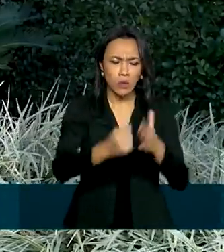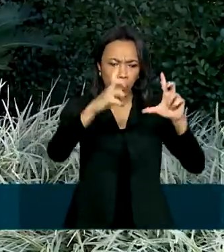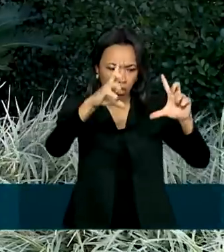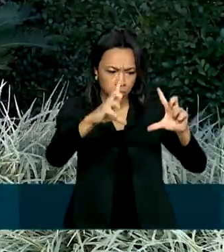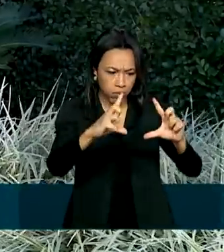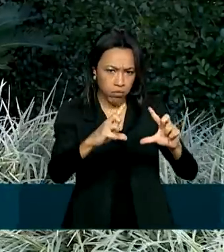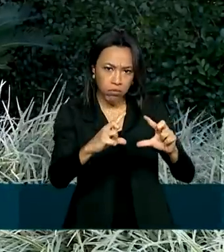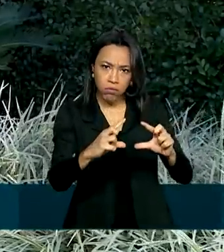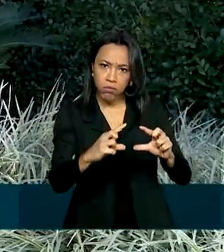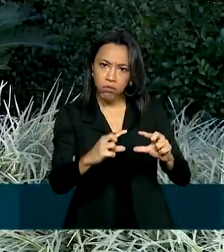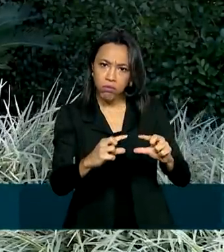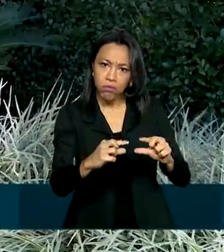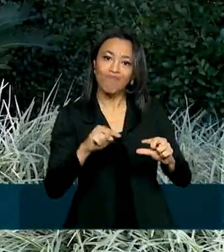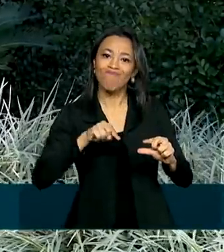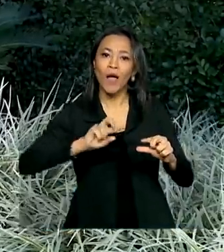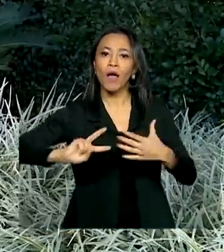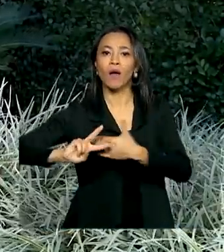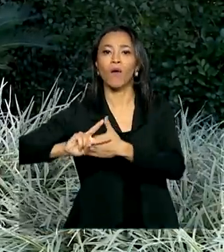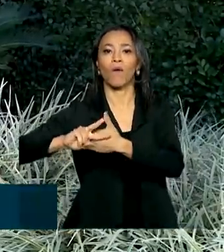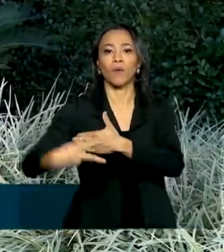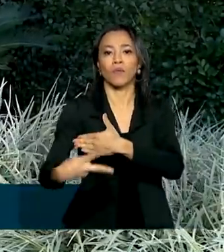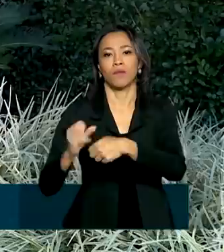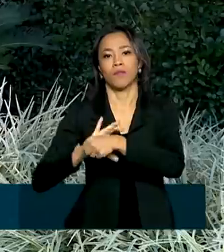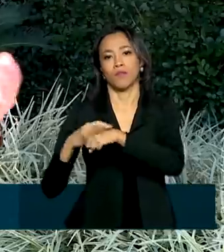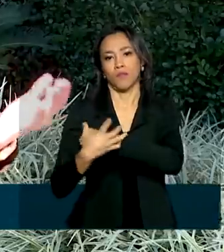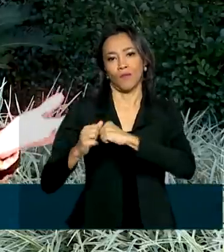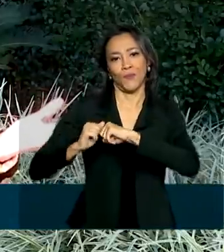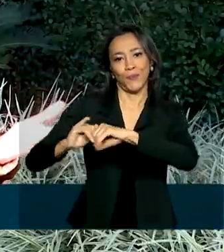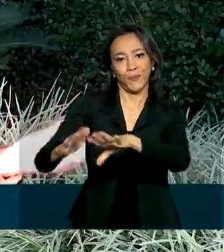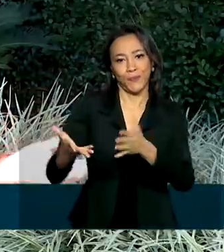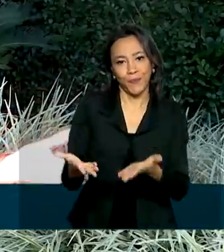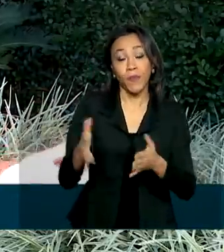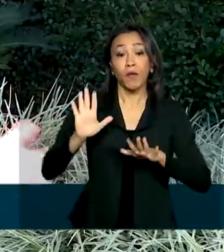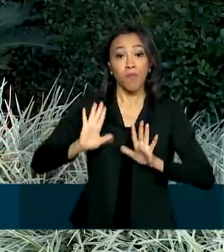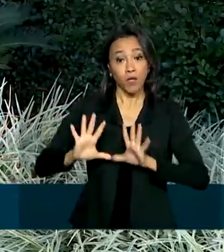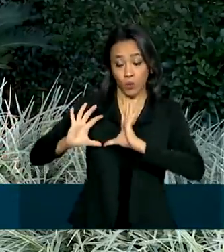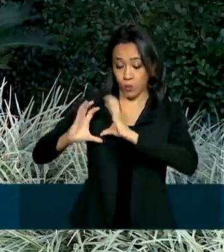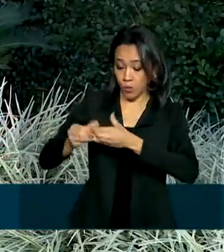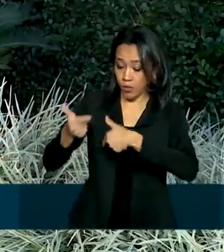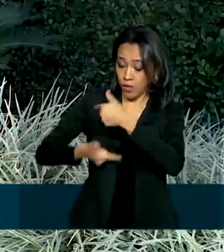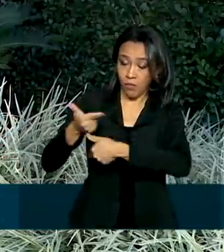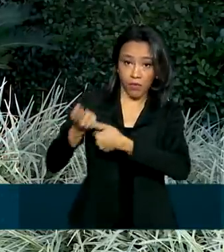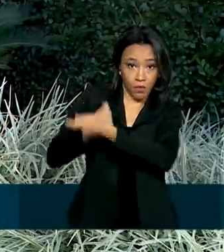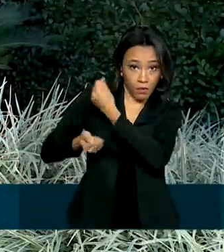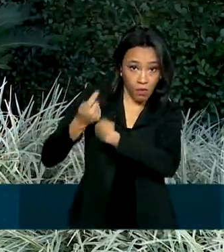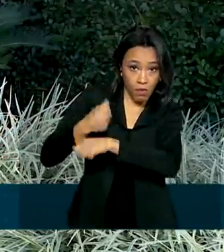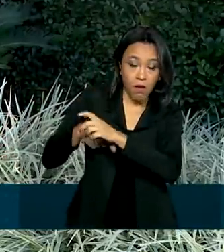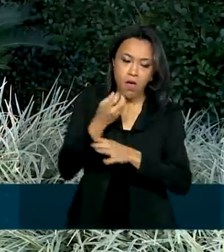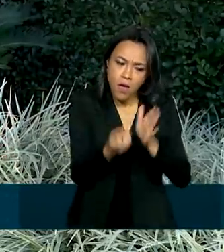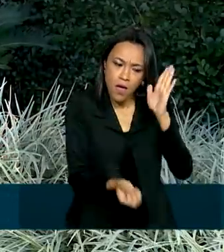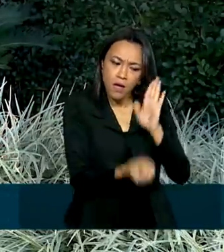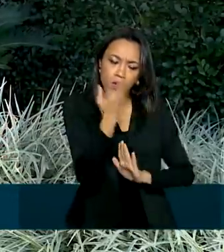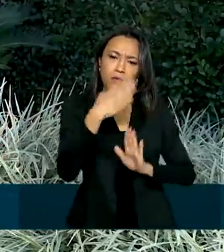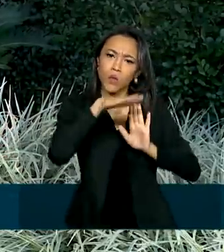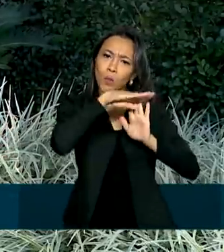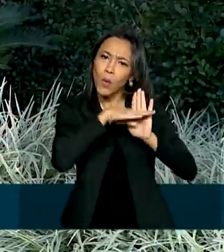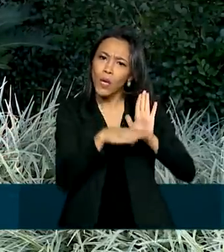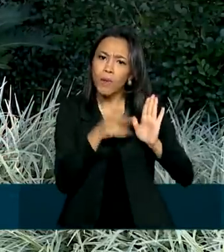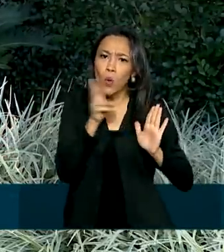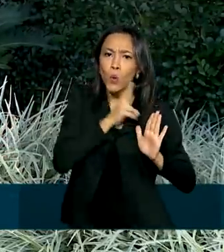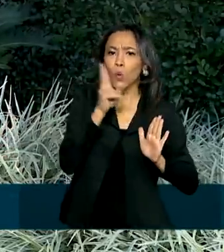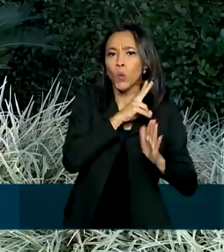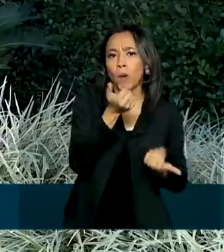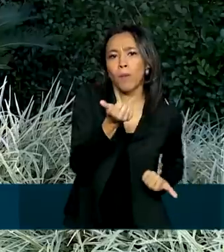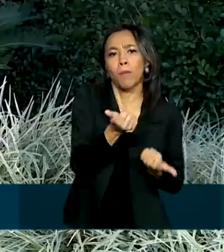foi muito afetado pela pandemia do novo coronavírus. Mas, segundo a equipe econômica, a criação do Programa Emergencial de